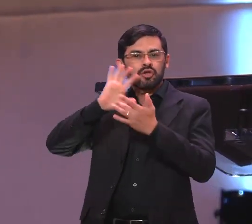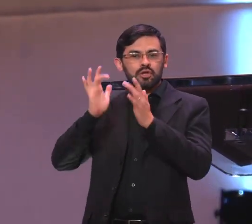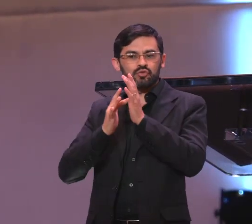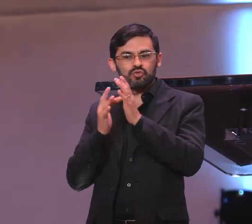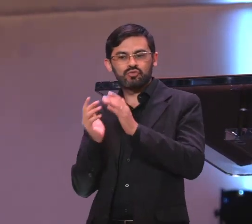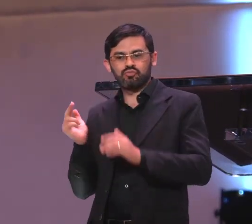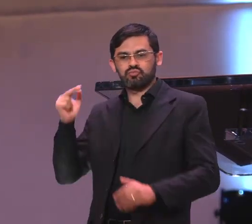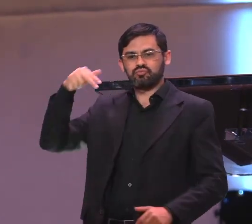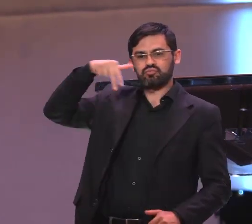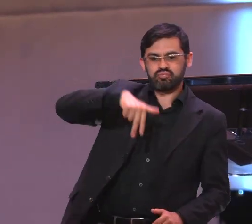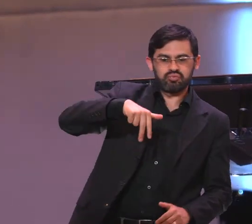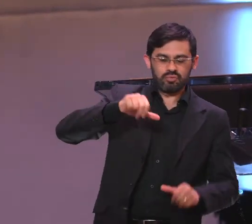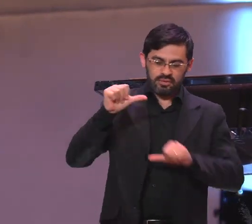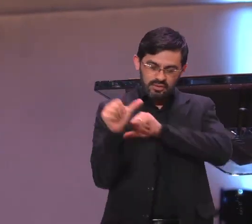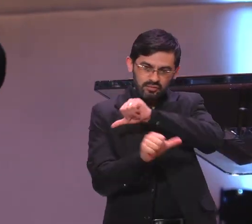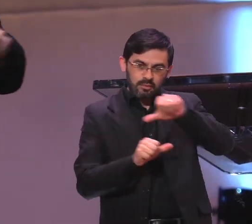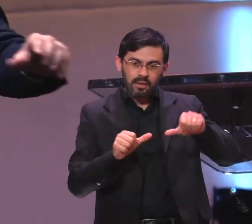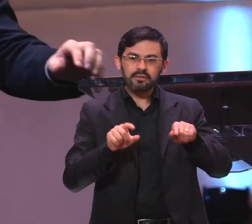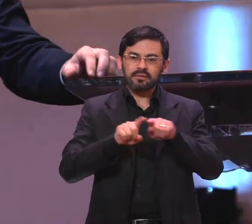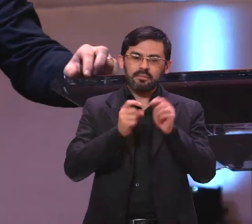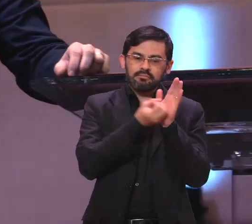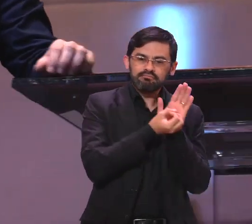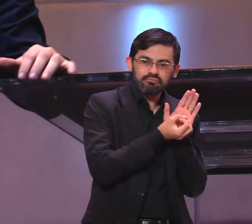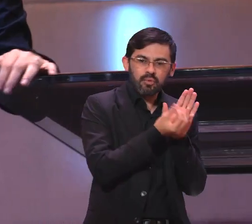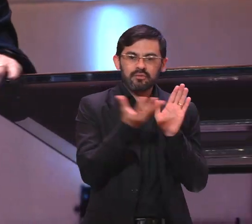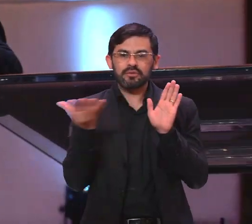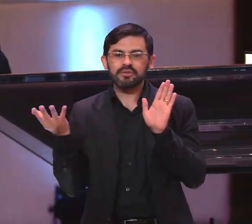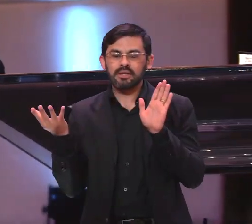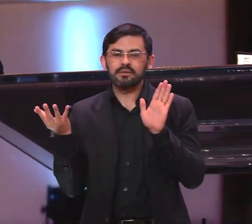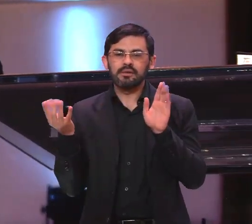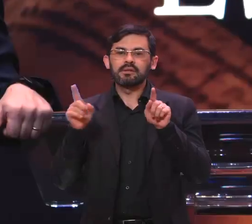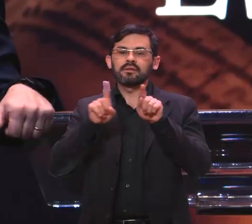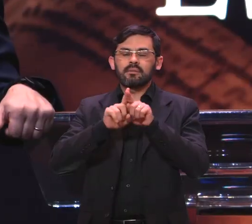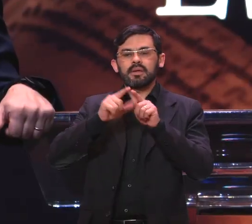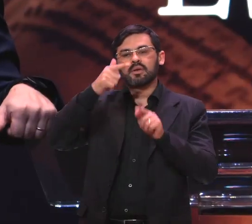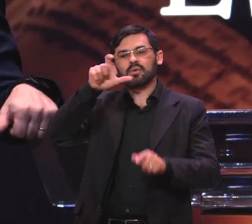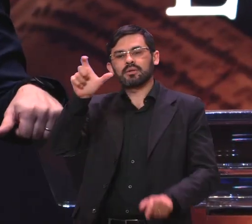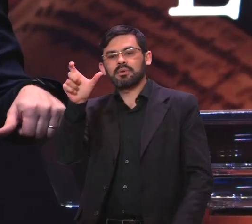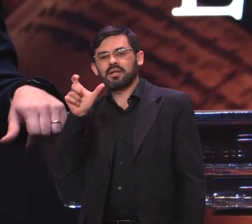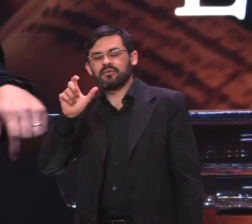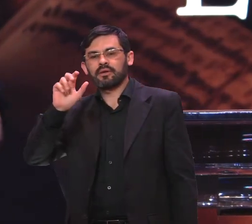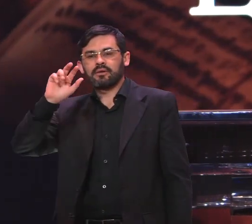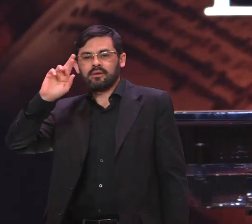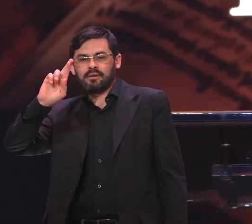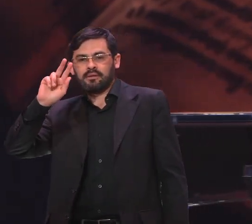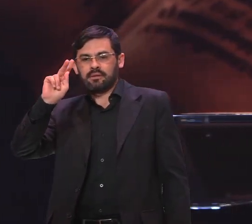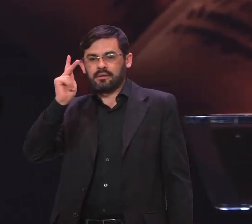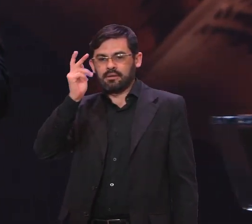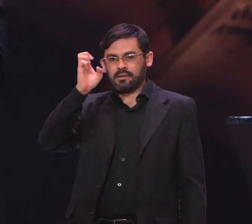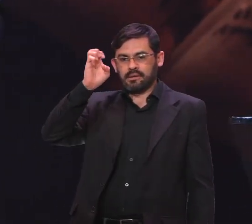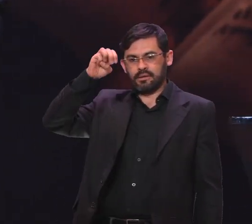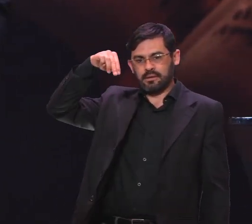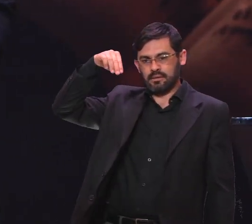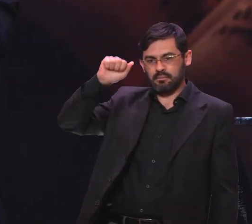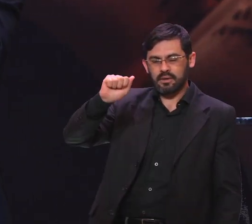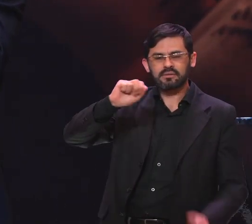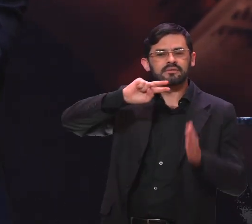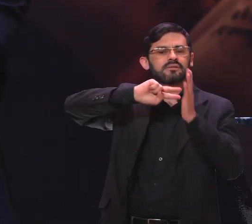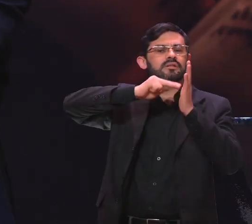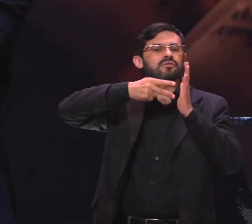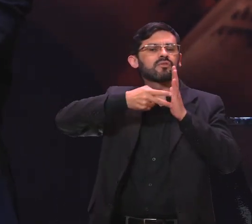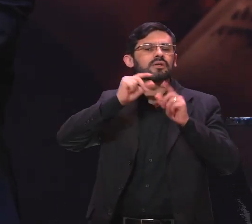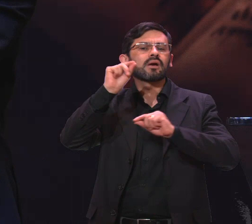com o Evangelho. E a outra palavra é rema, que significa